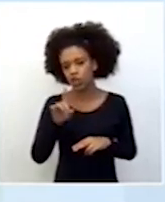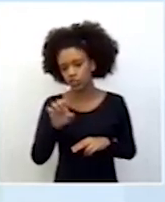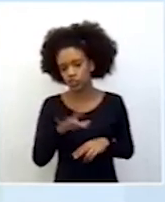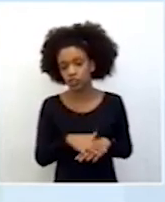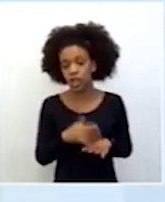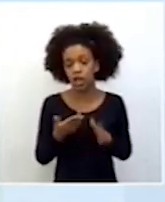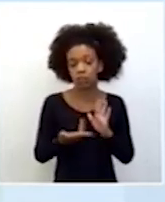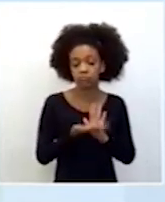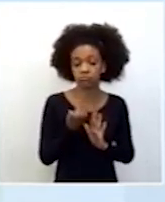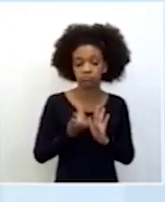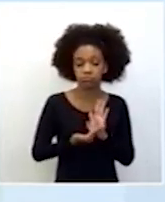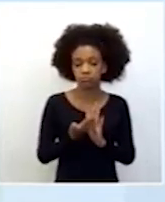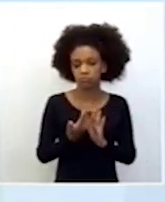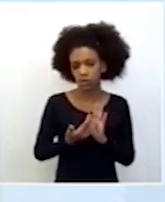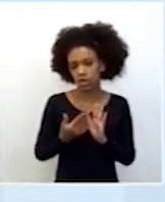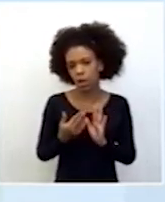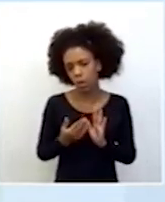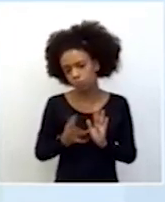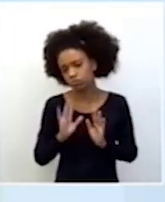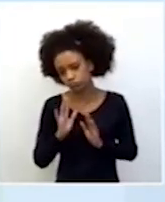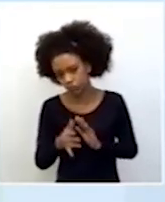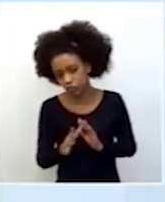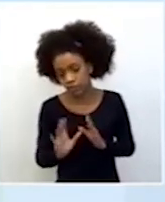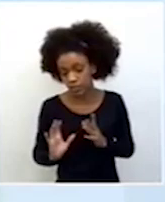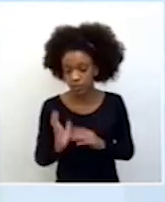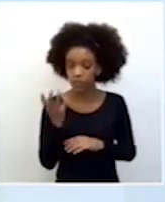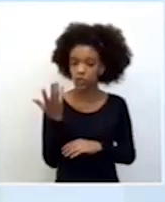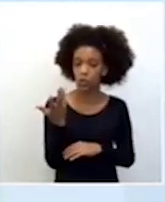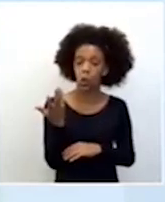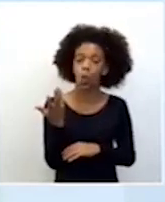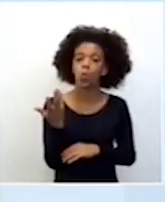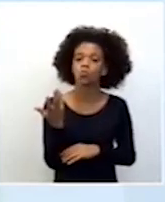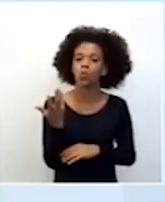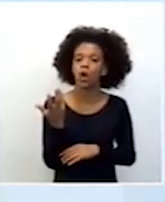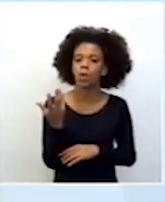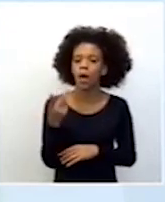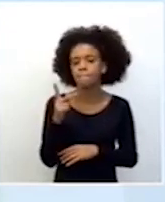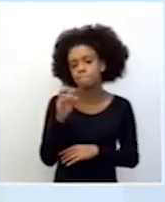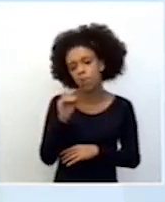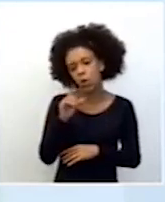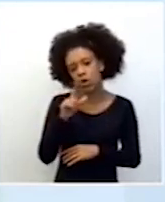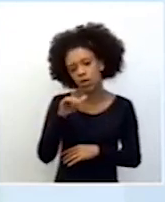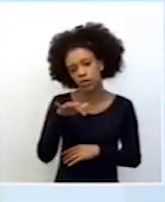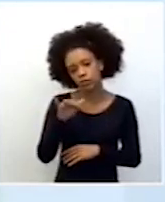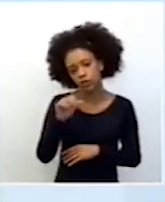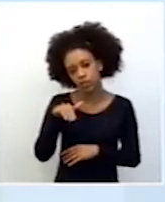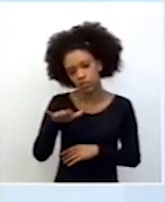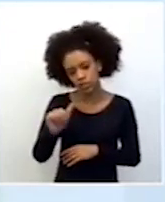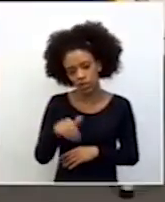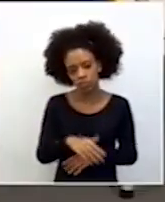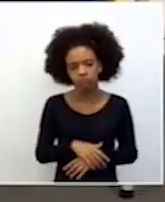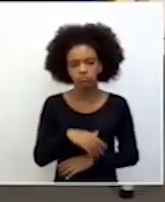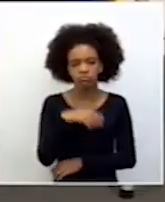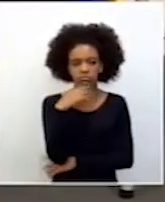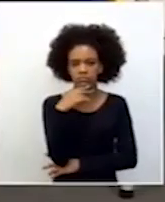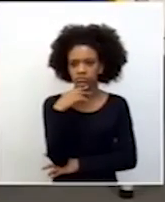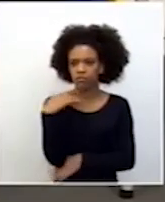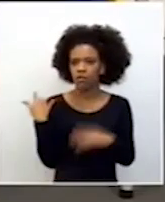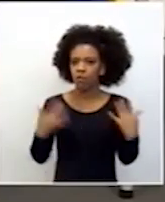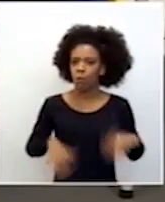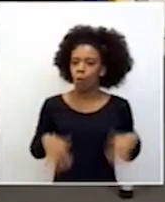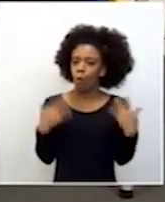retratou uma personalidade que já existe e aí ele criou essa noção de polifonia. Professora, que